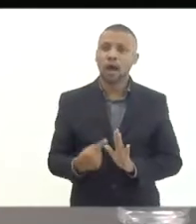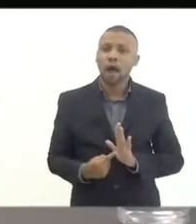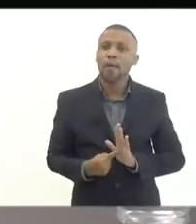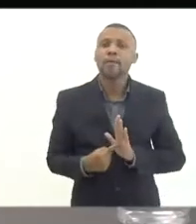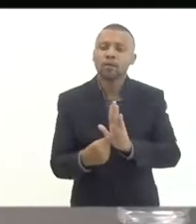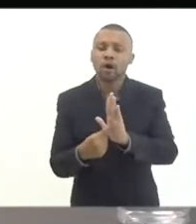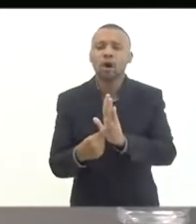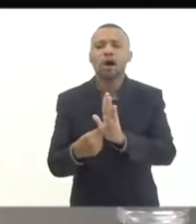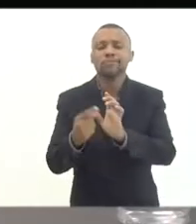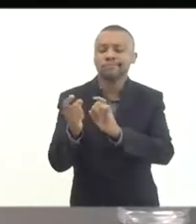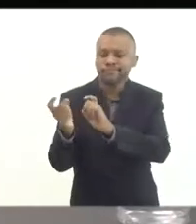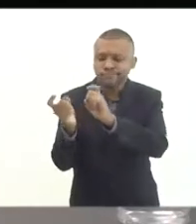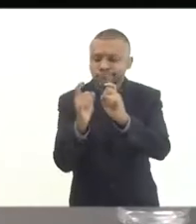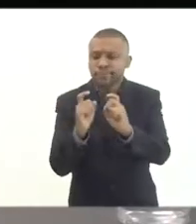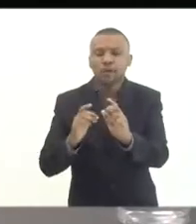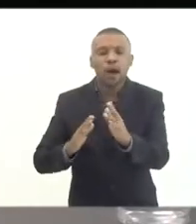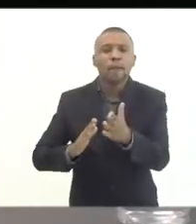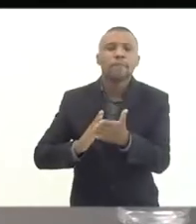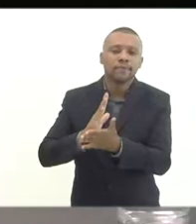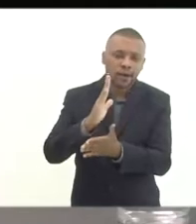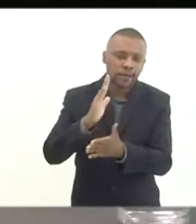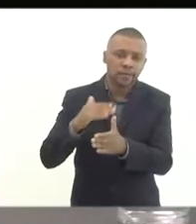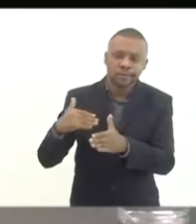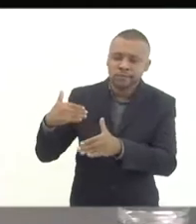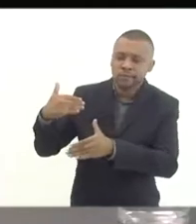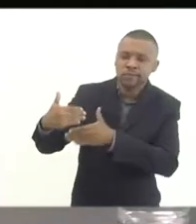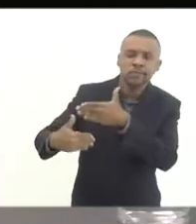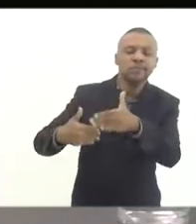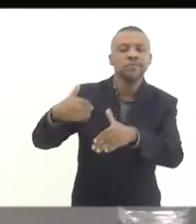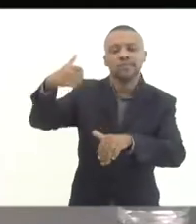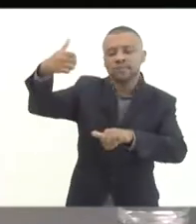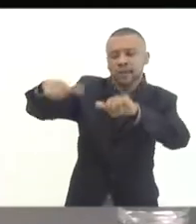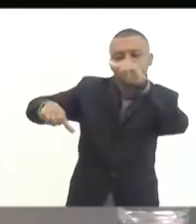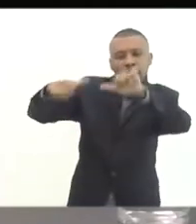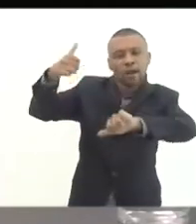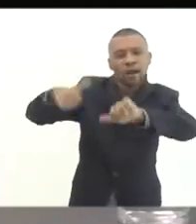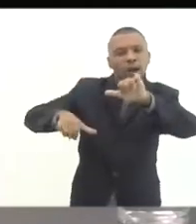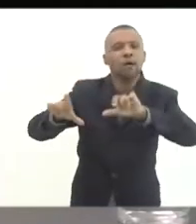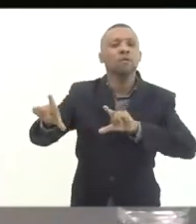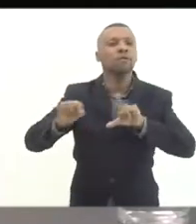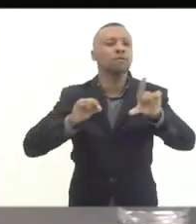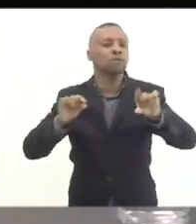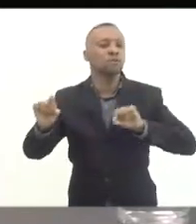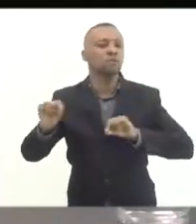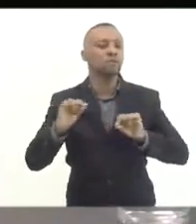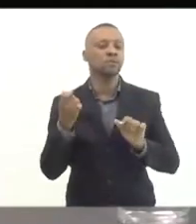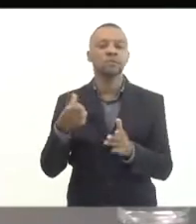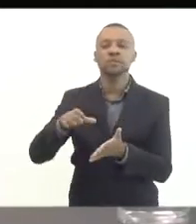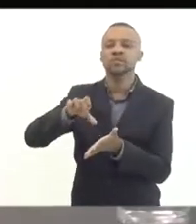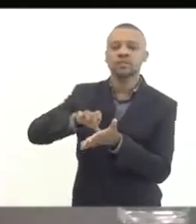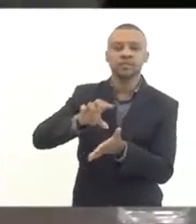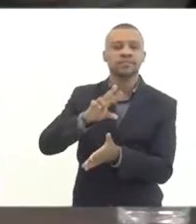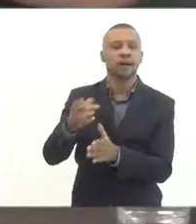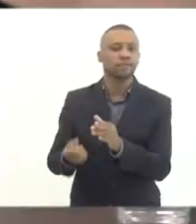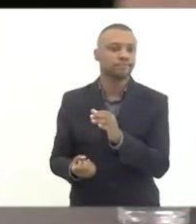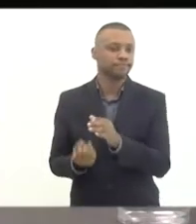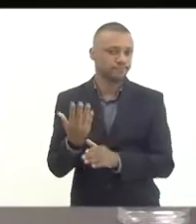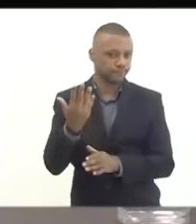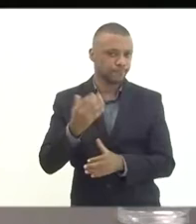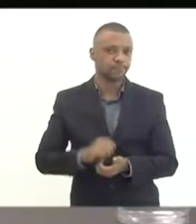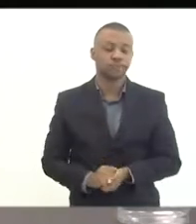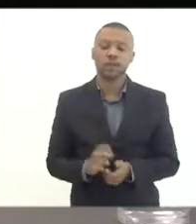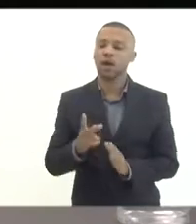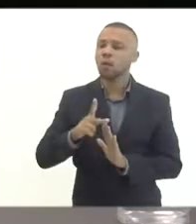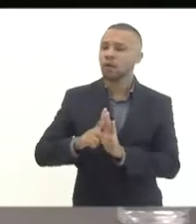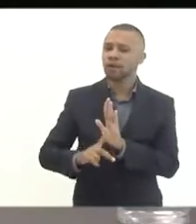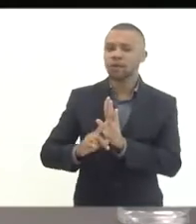e foi aprovado tá no processo já de seleção da agência implementadora é um